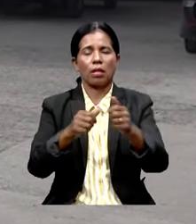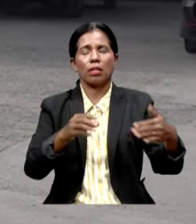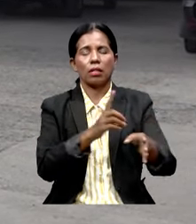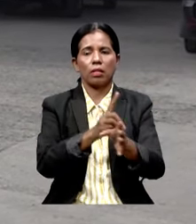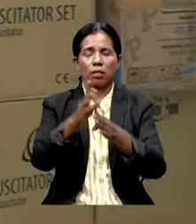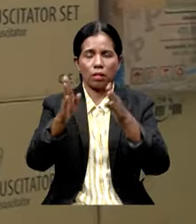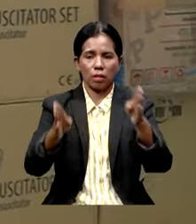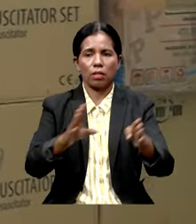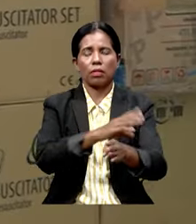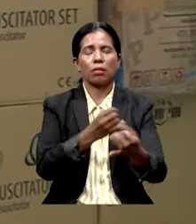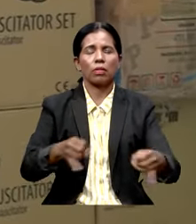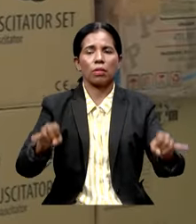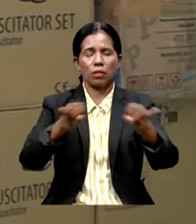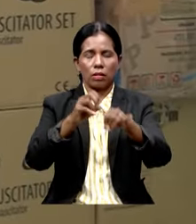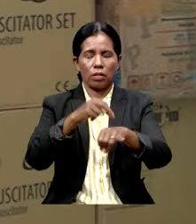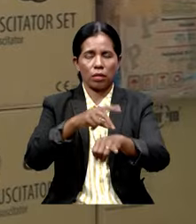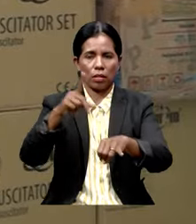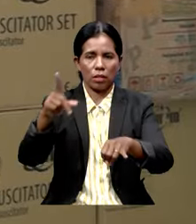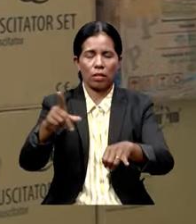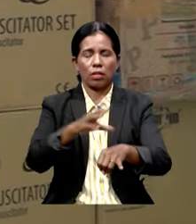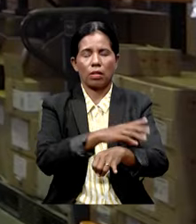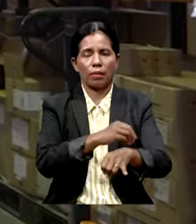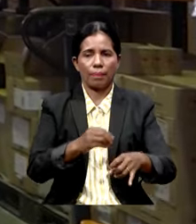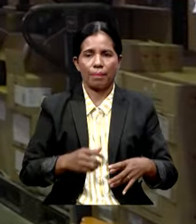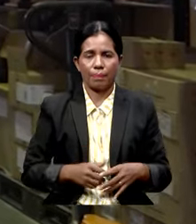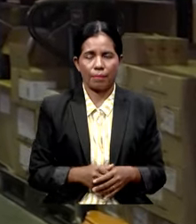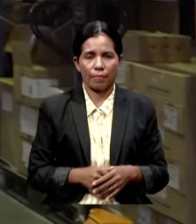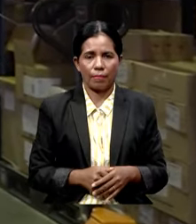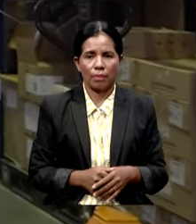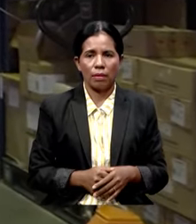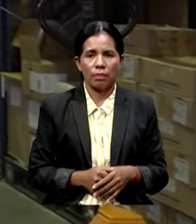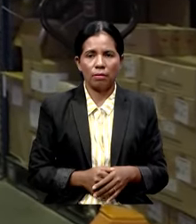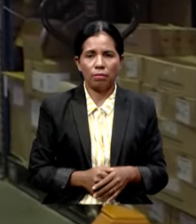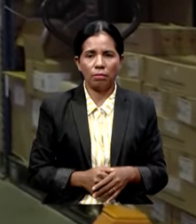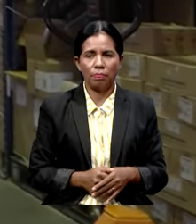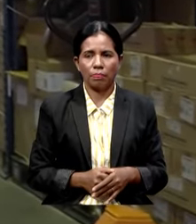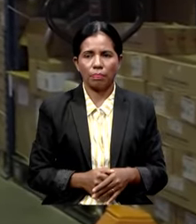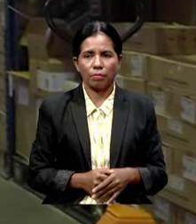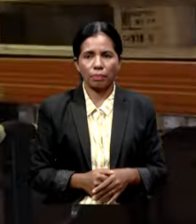diretor executivo Instituto Nacional Farmácia no Produto Médico. Santina de Jesus, Tito Silva, GMN.